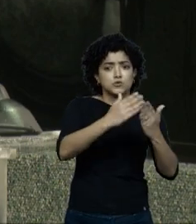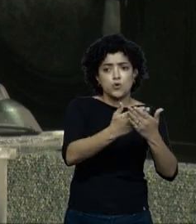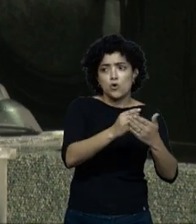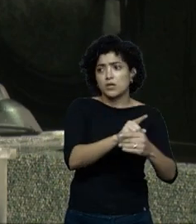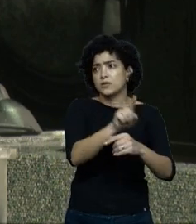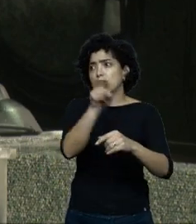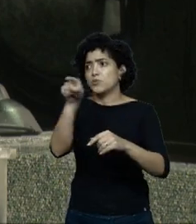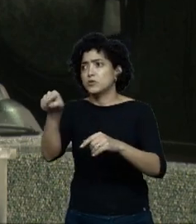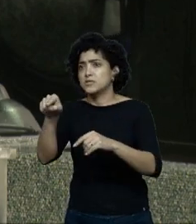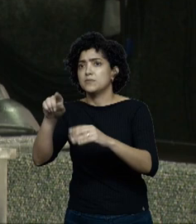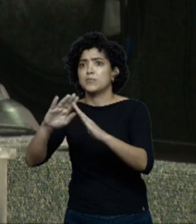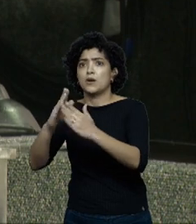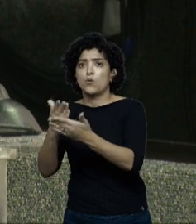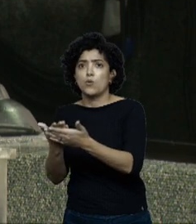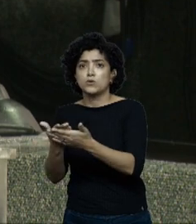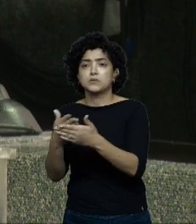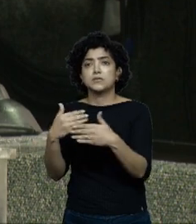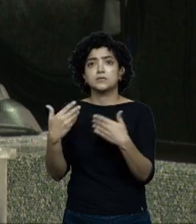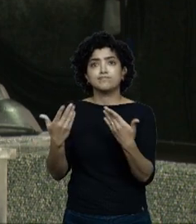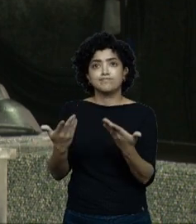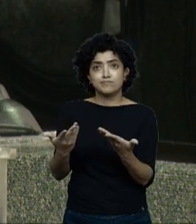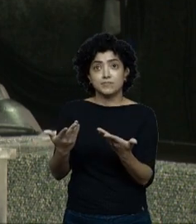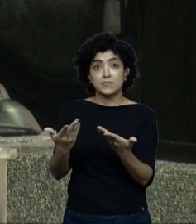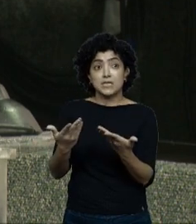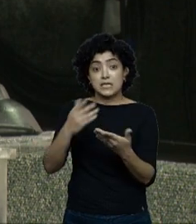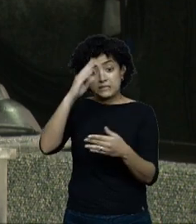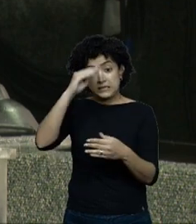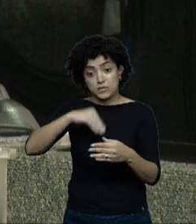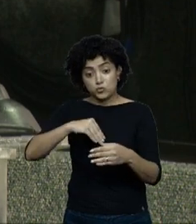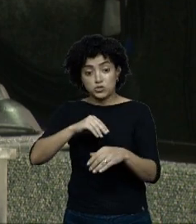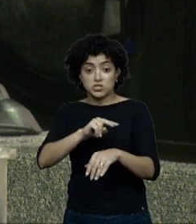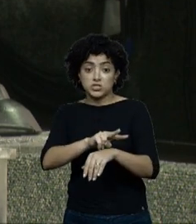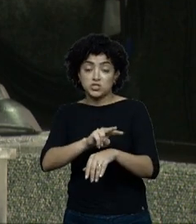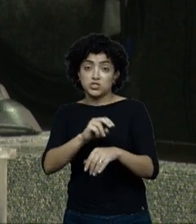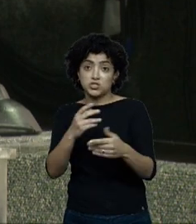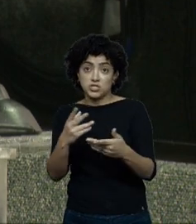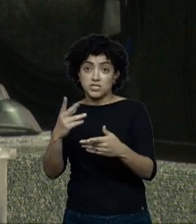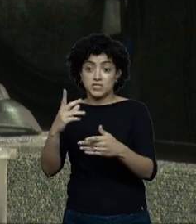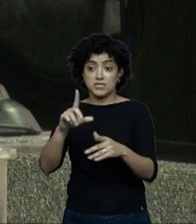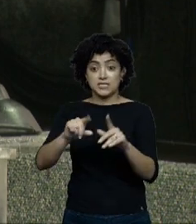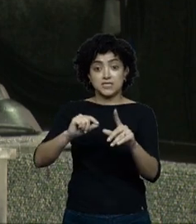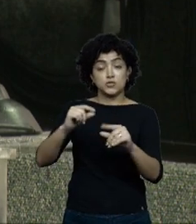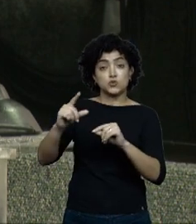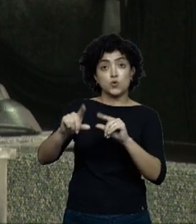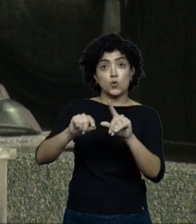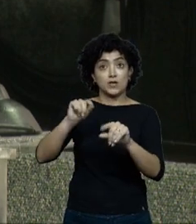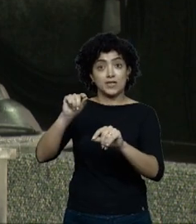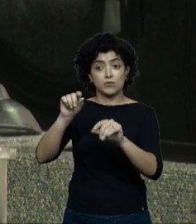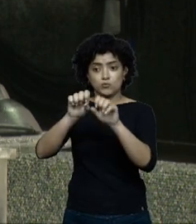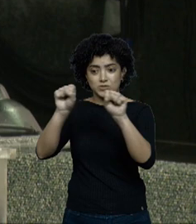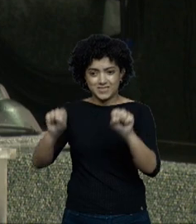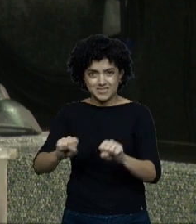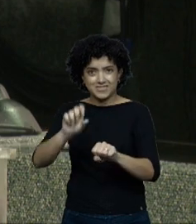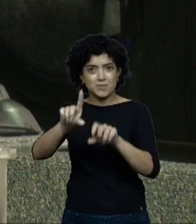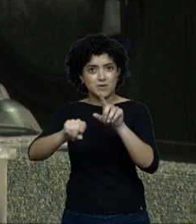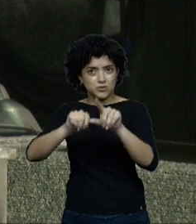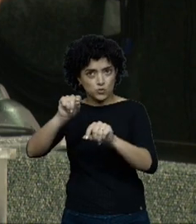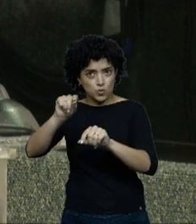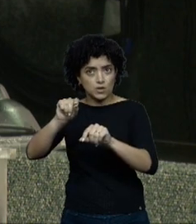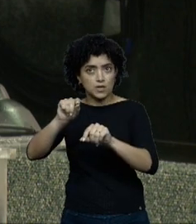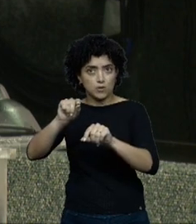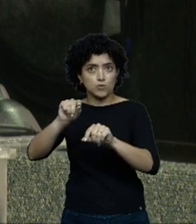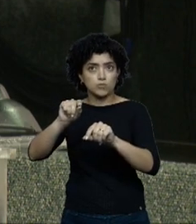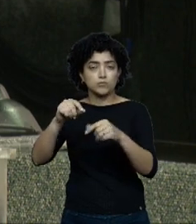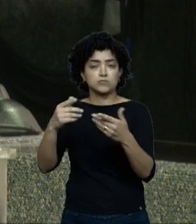também com os colegas Já colocaram aqui se eu desistir dessa vaga que o sistema escolheu para mim Generoso sistema né ele escolheu uma vaga